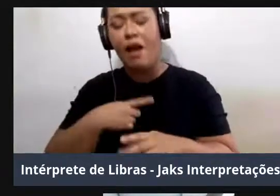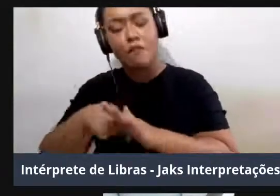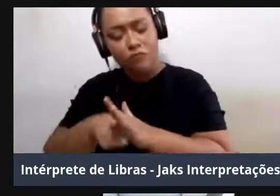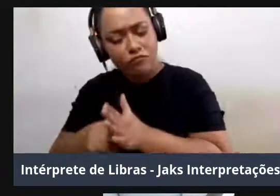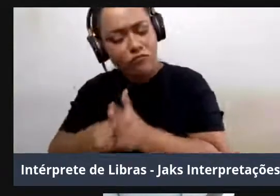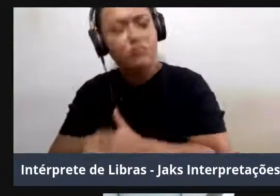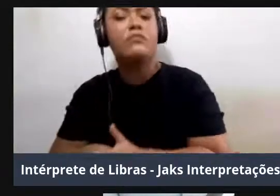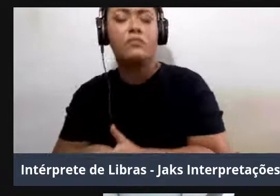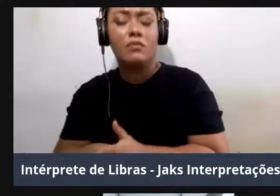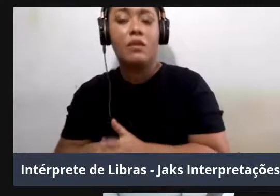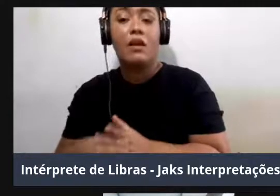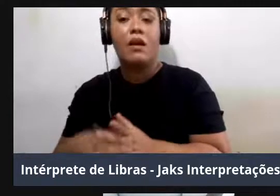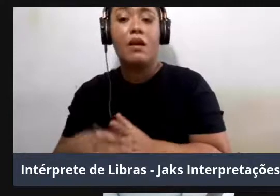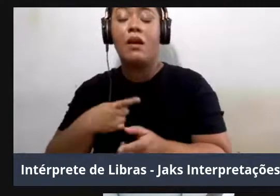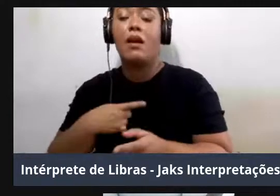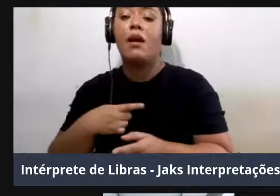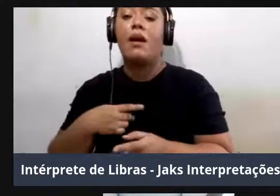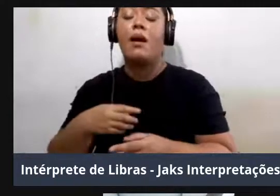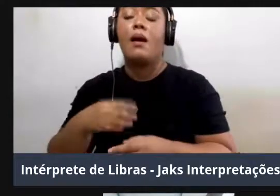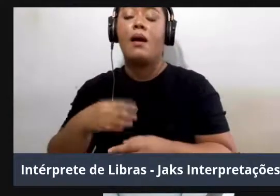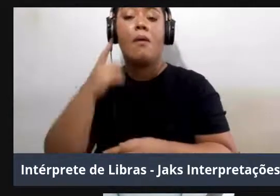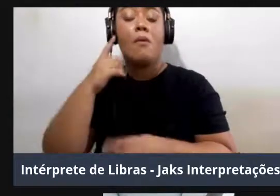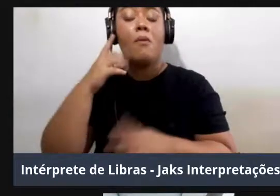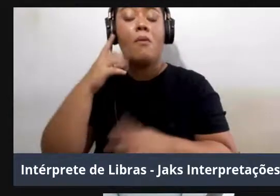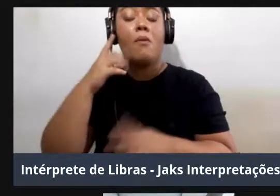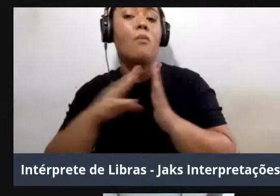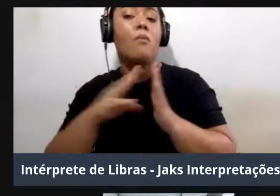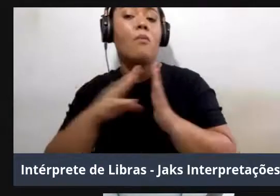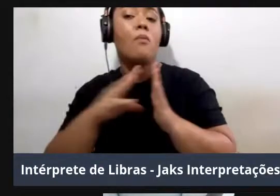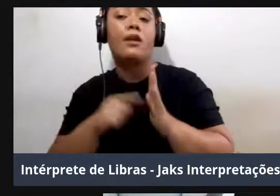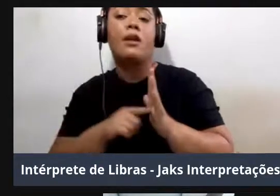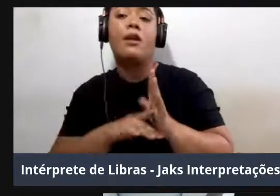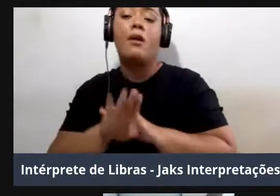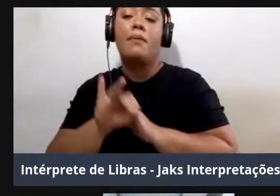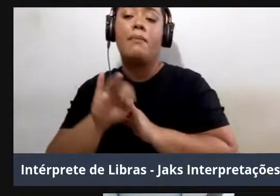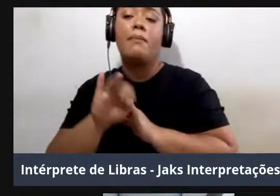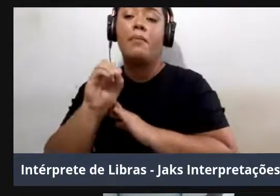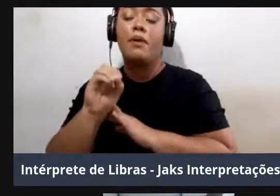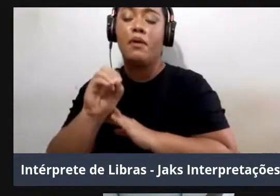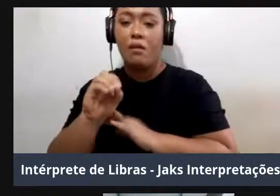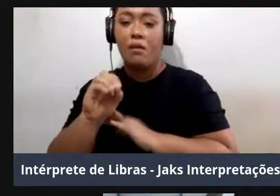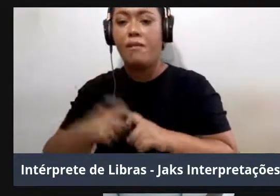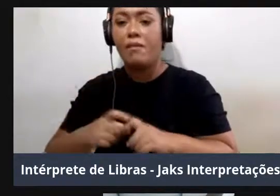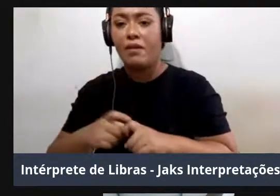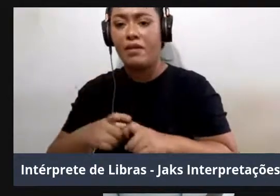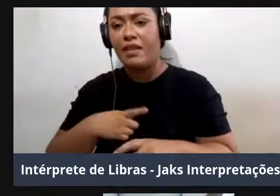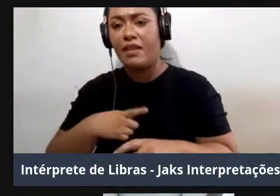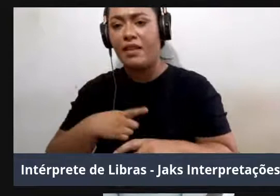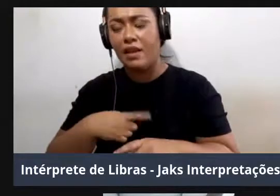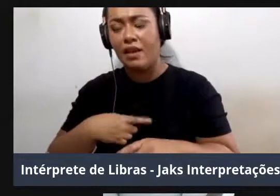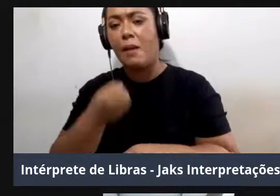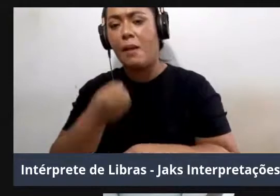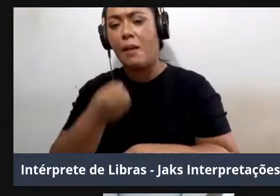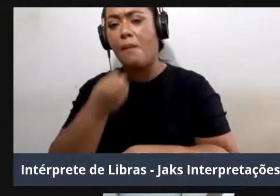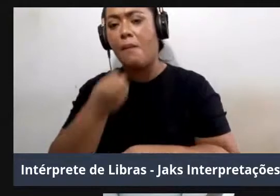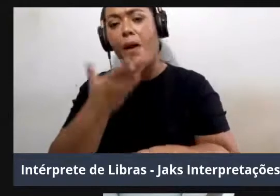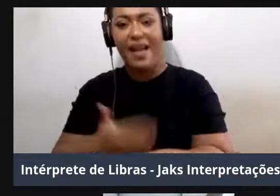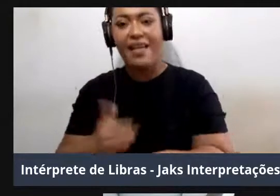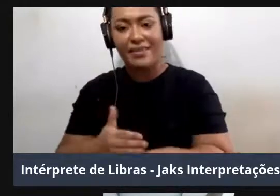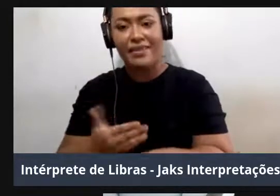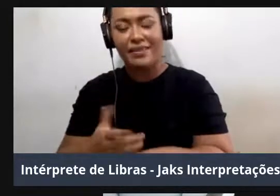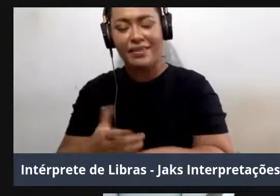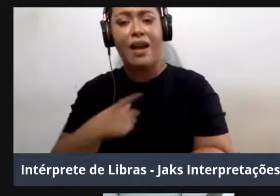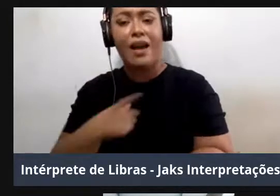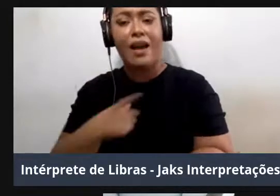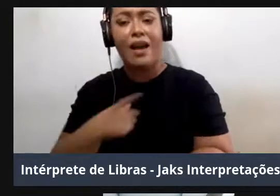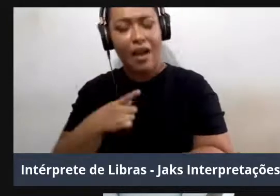biomédico define o campo das boas práticas, né? Então, tem um princípio de humanização, mas ele fica muito pautado nesse